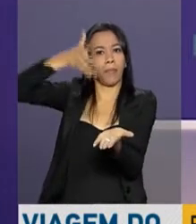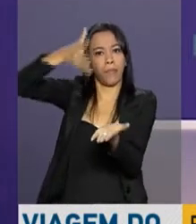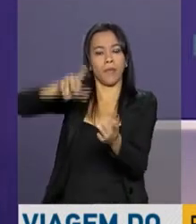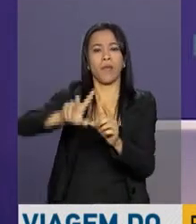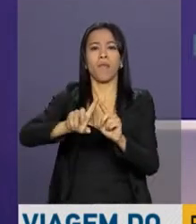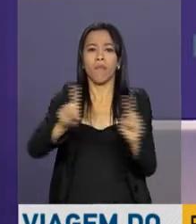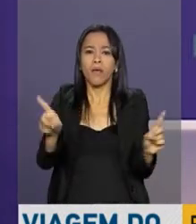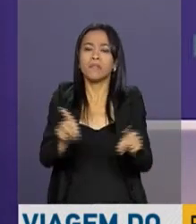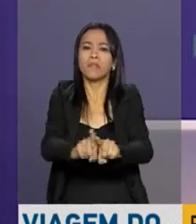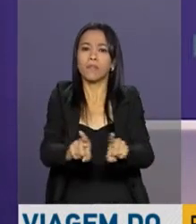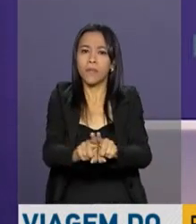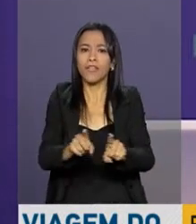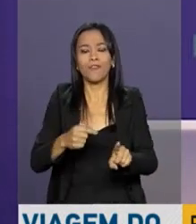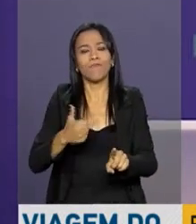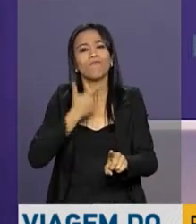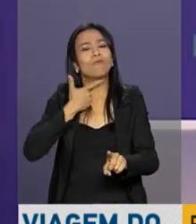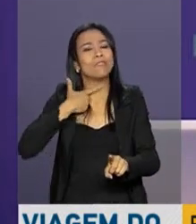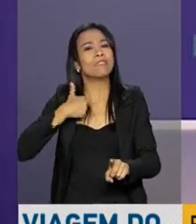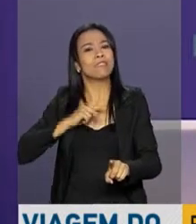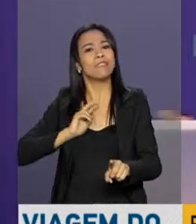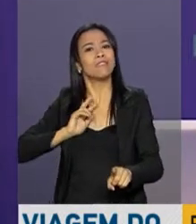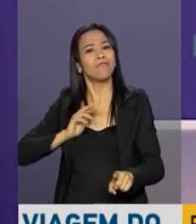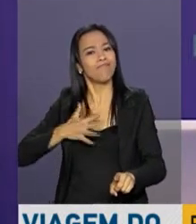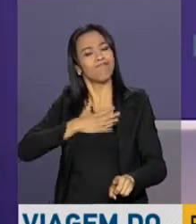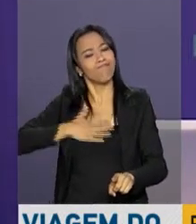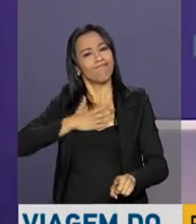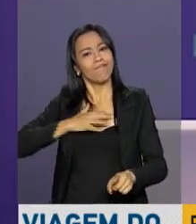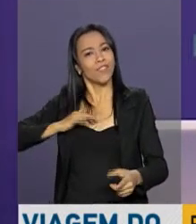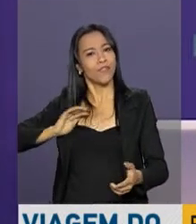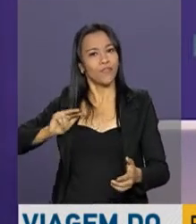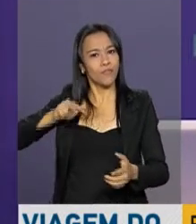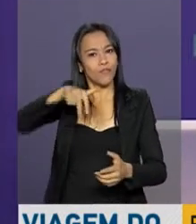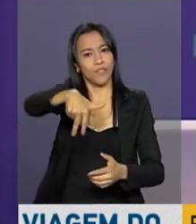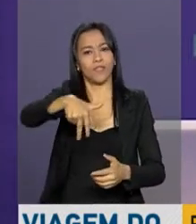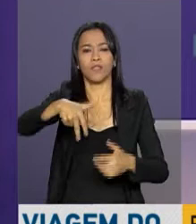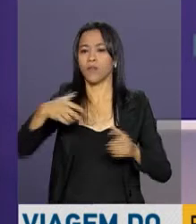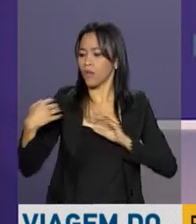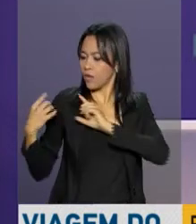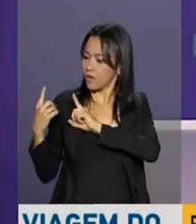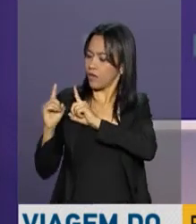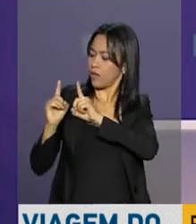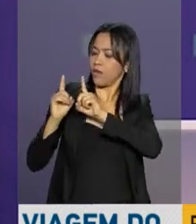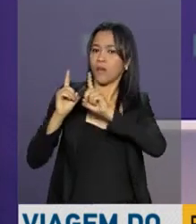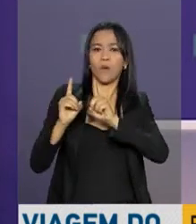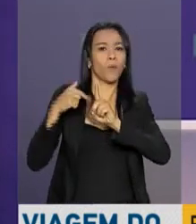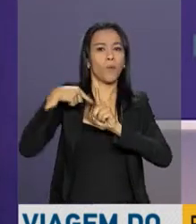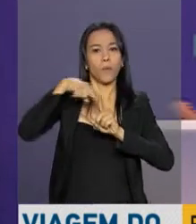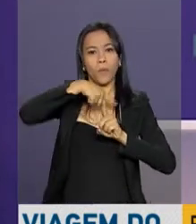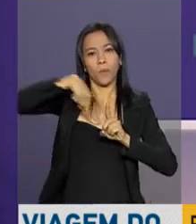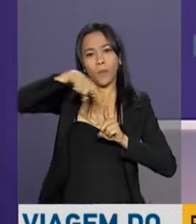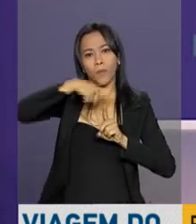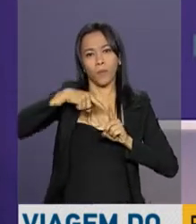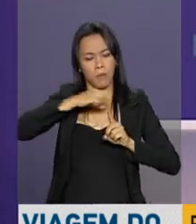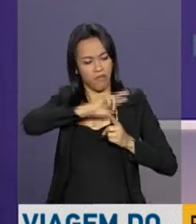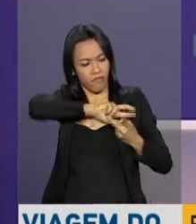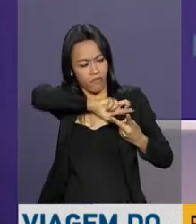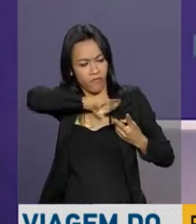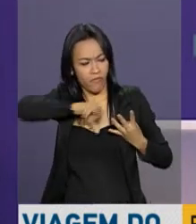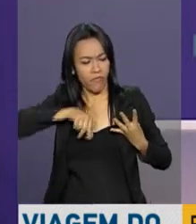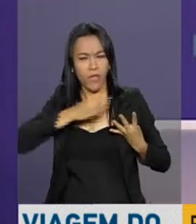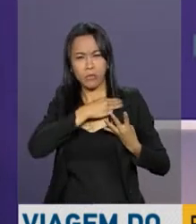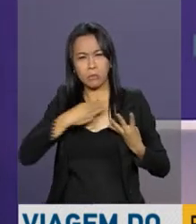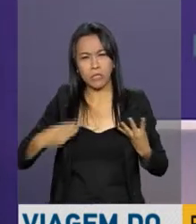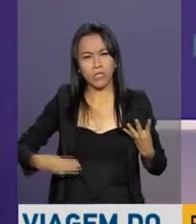questão de vir a este encontro, acompanhado, como disse, de uma delegação expressiva de ministros e